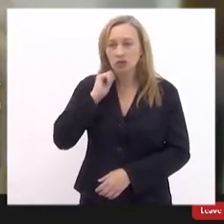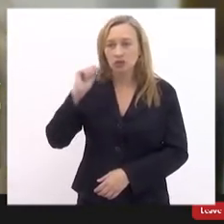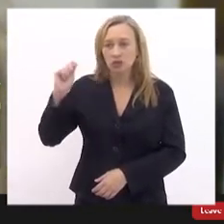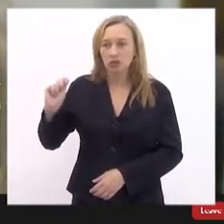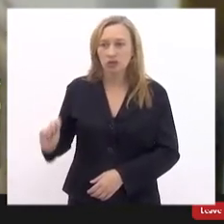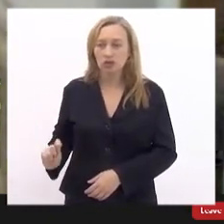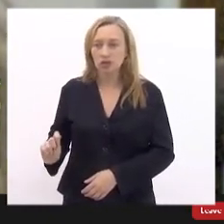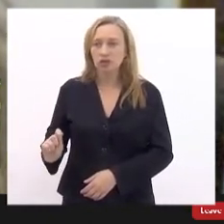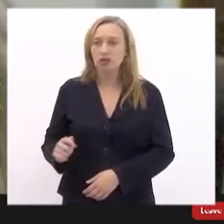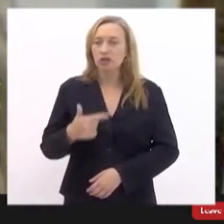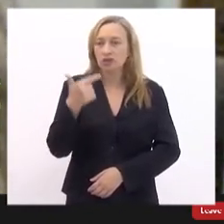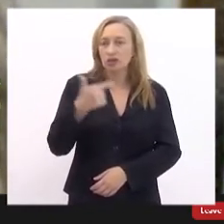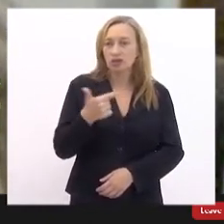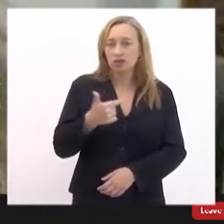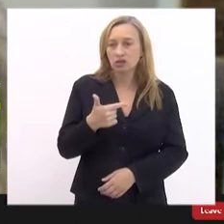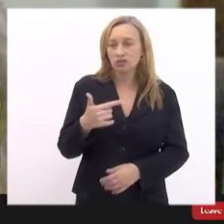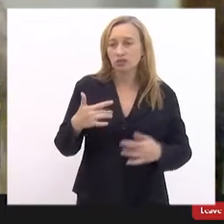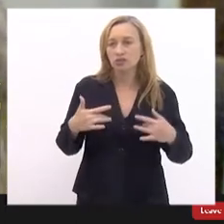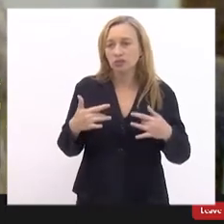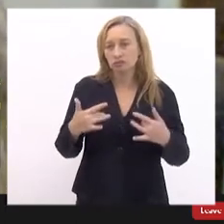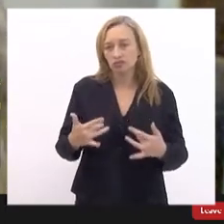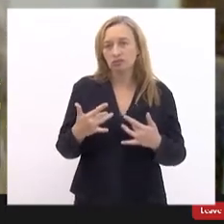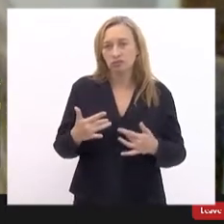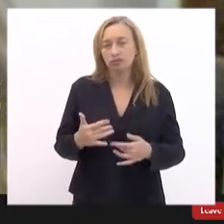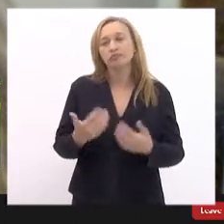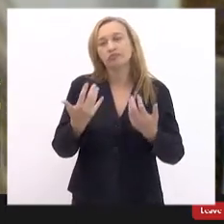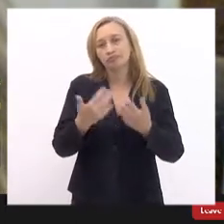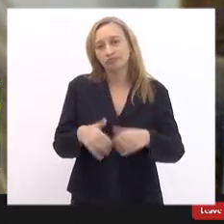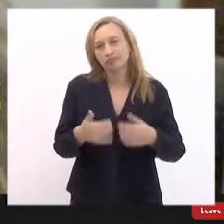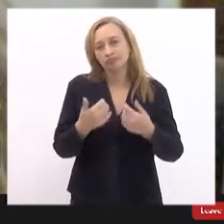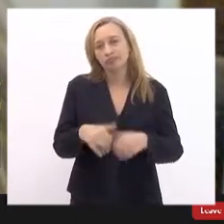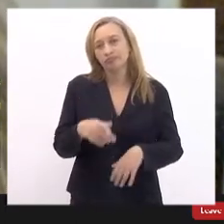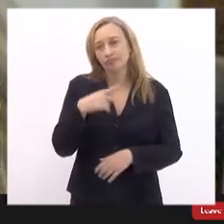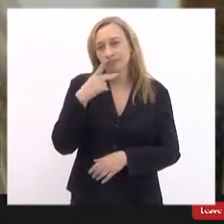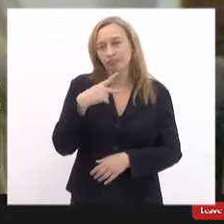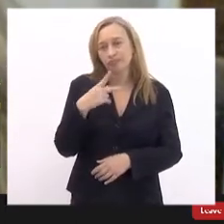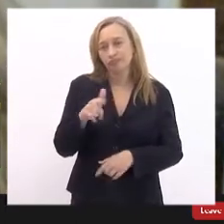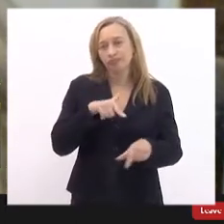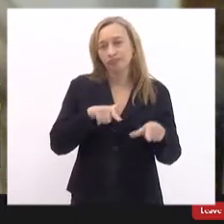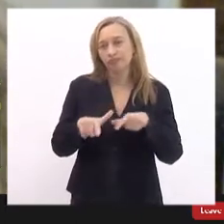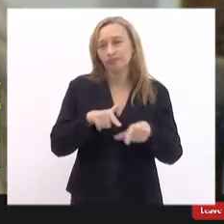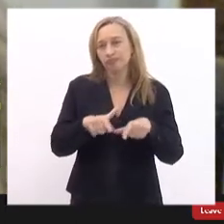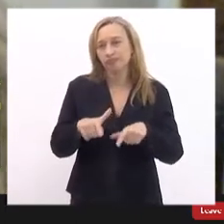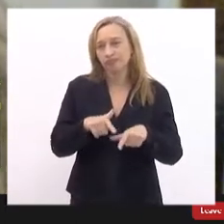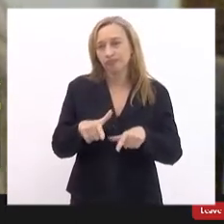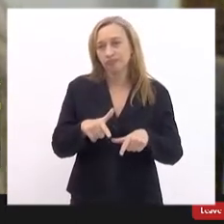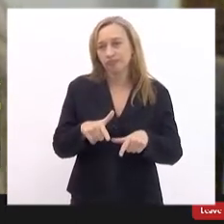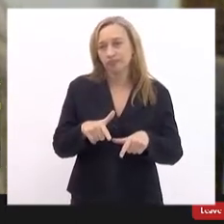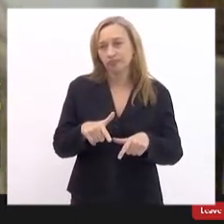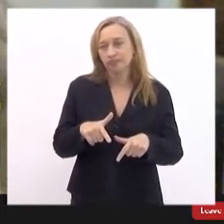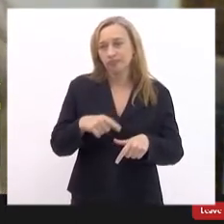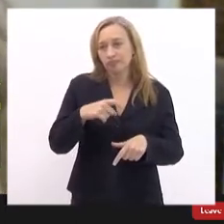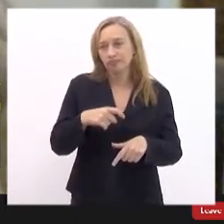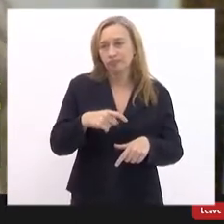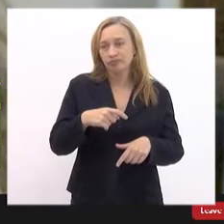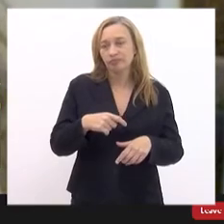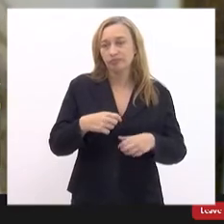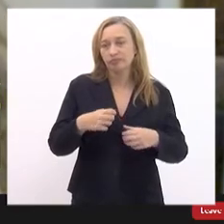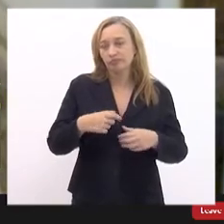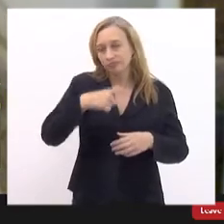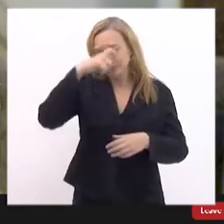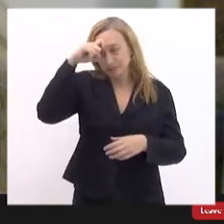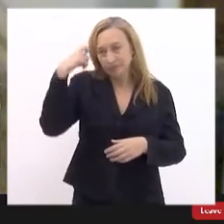Segundo, também me solidarizar com Petrópolis e dizer que trabalhamos de forma exaustiva para